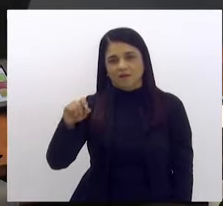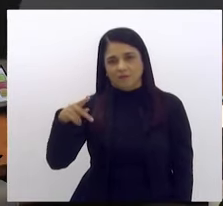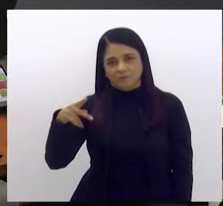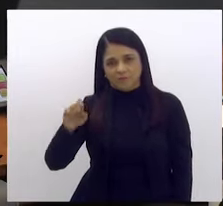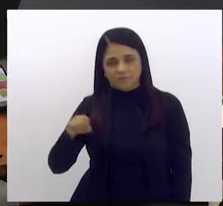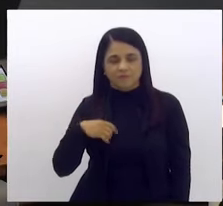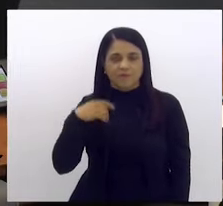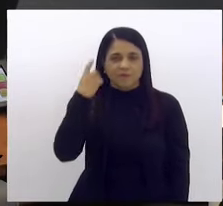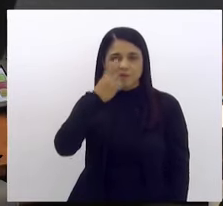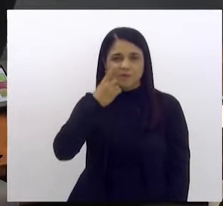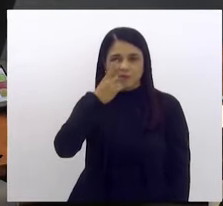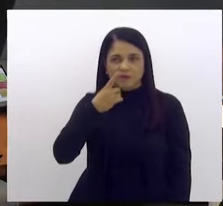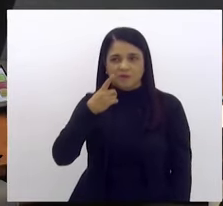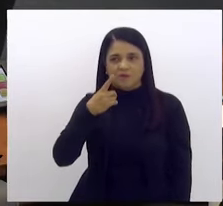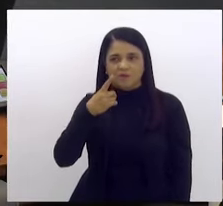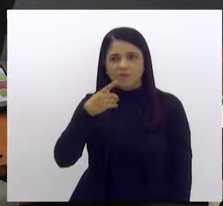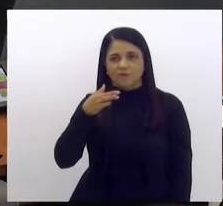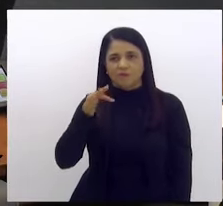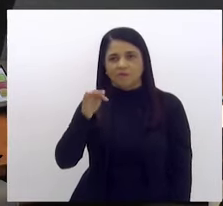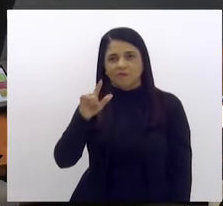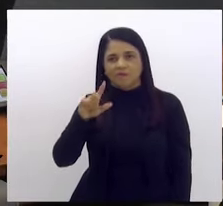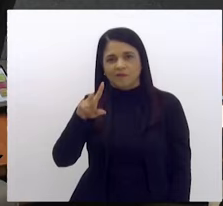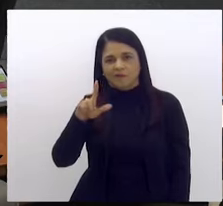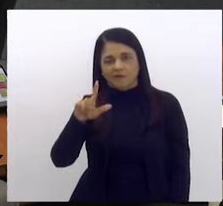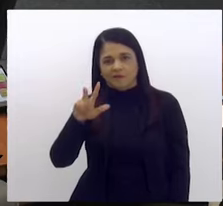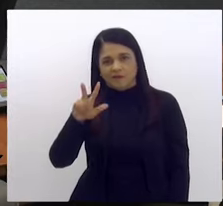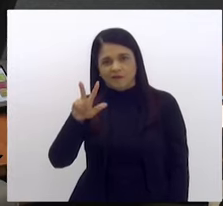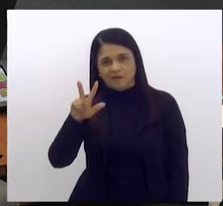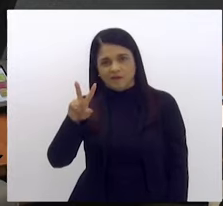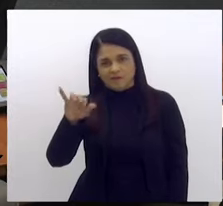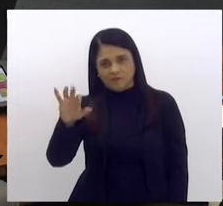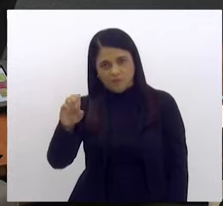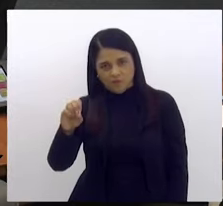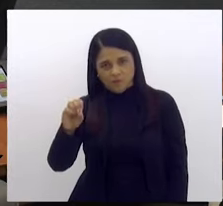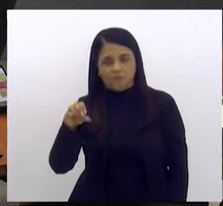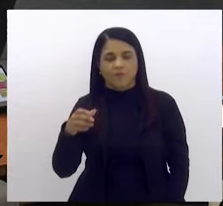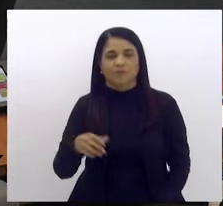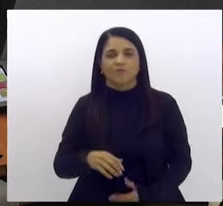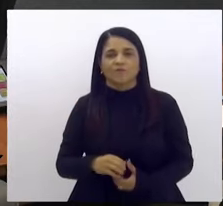Deputado Flávio Serafini, por favor.